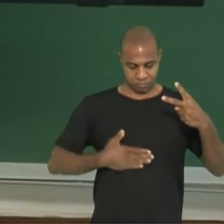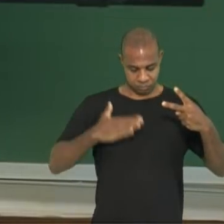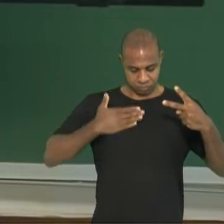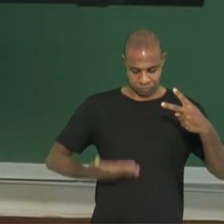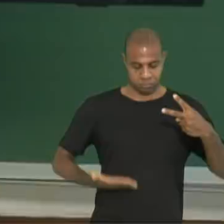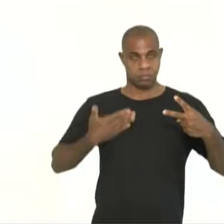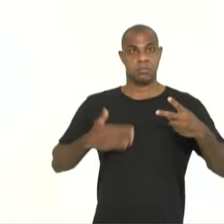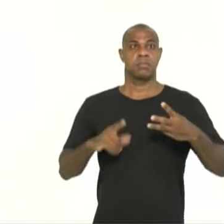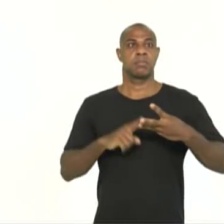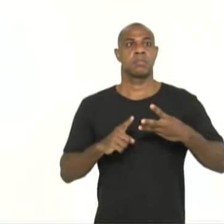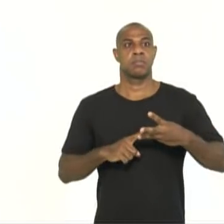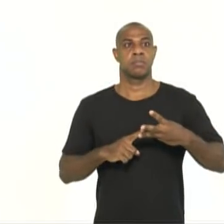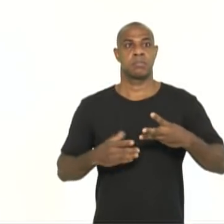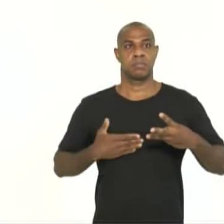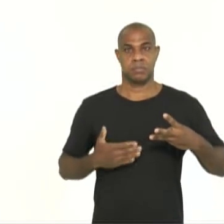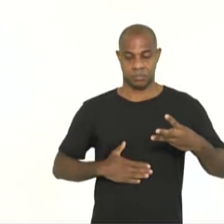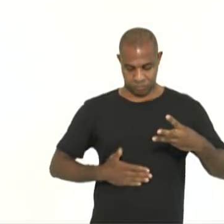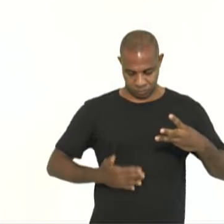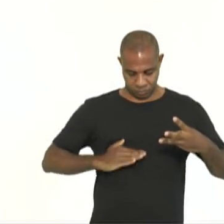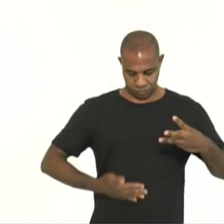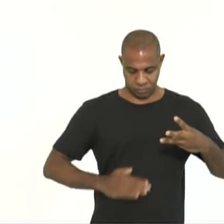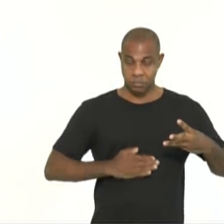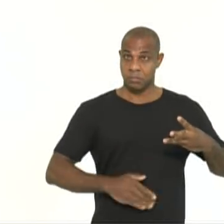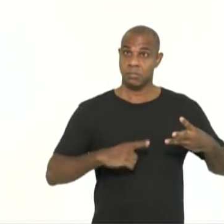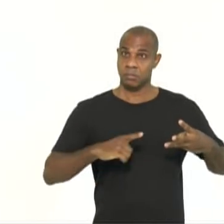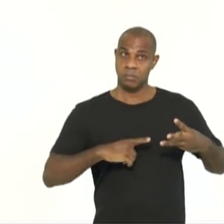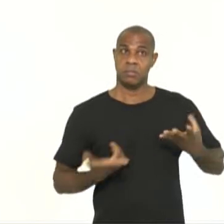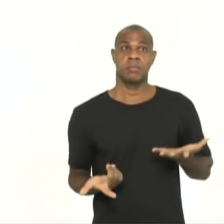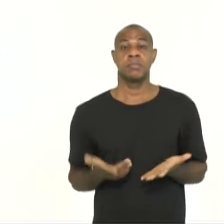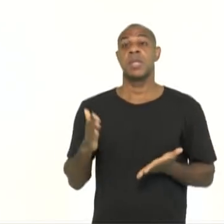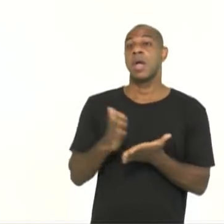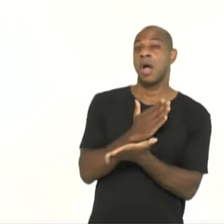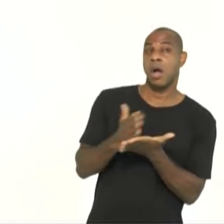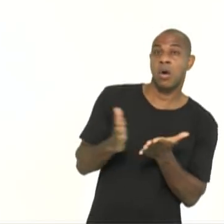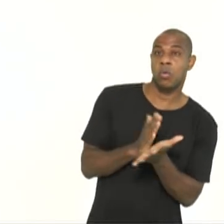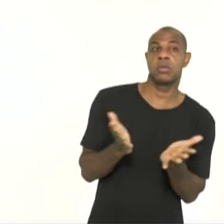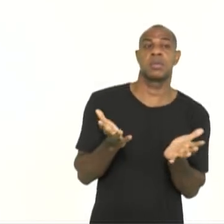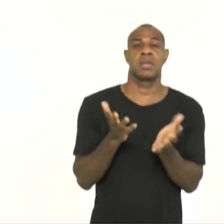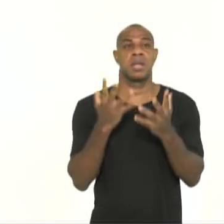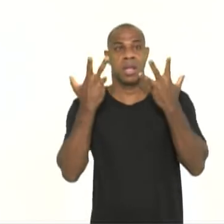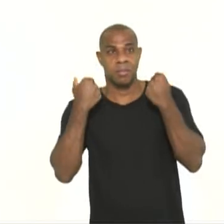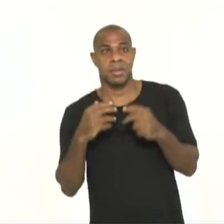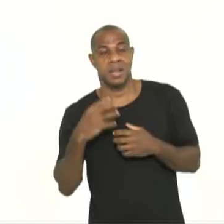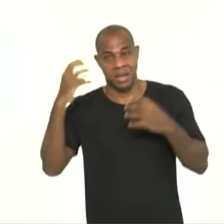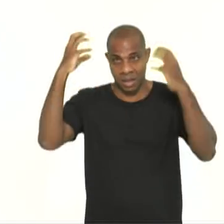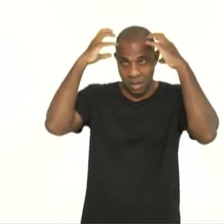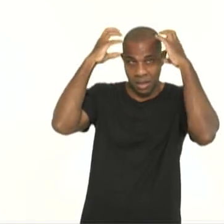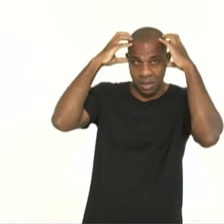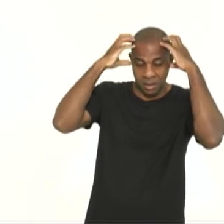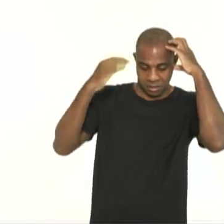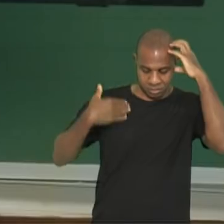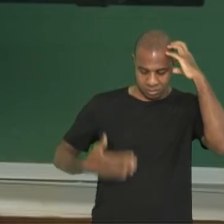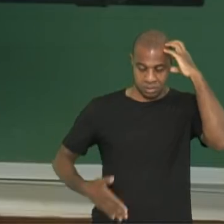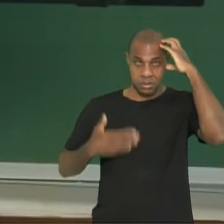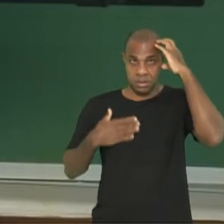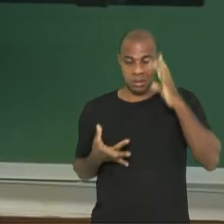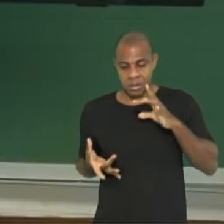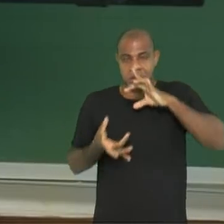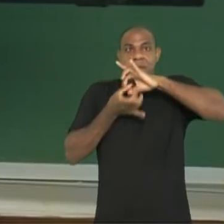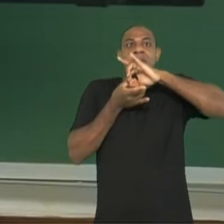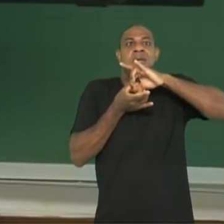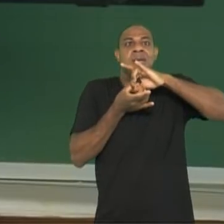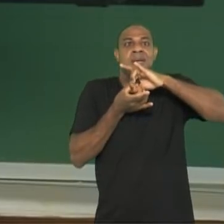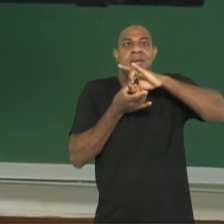tórax e abdômen. Em alguns casos, a cabeça e o tórax se unem